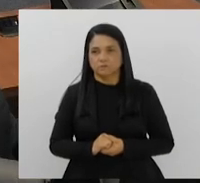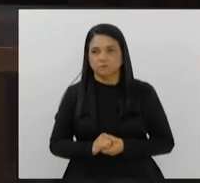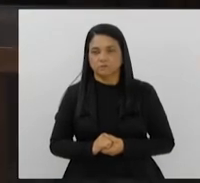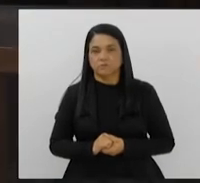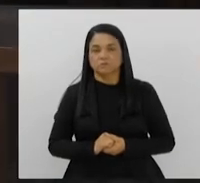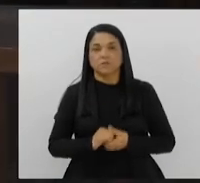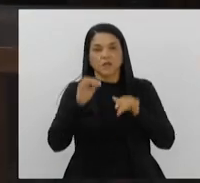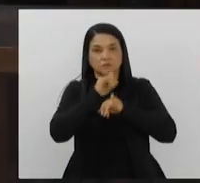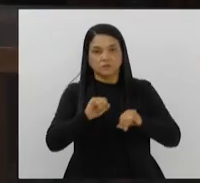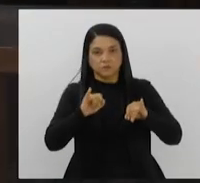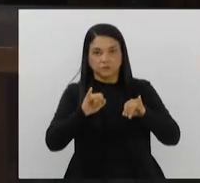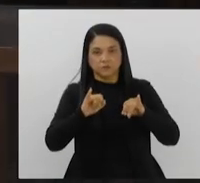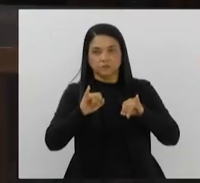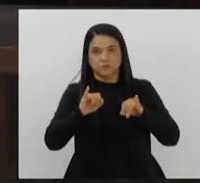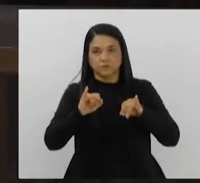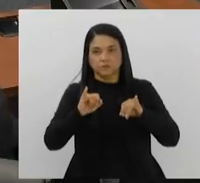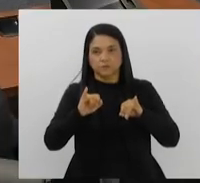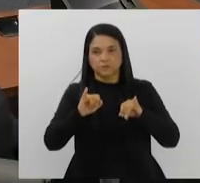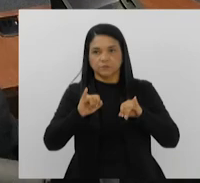Anuncio.